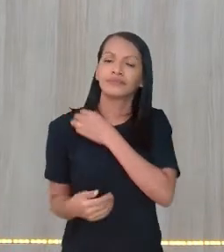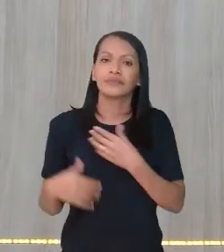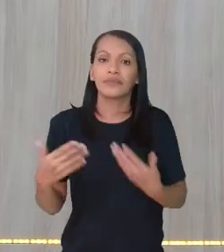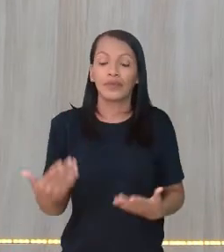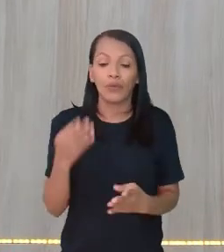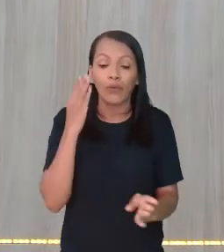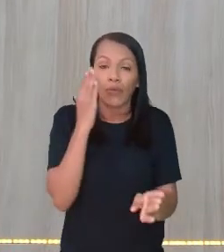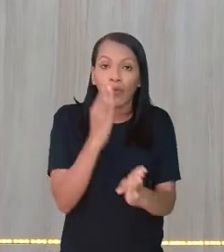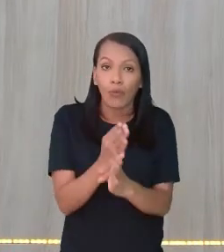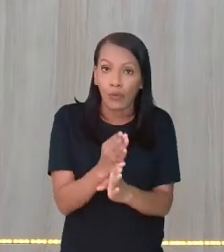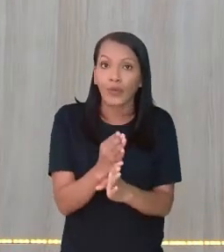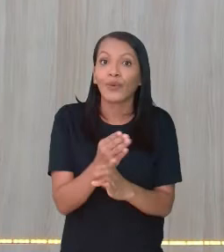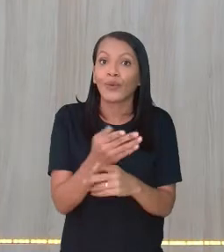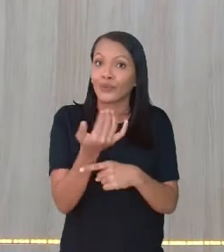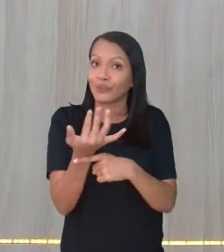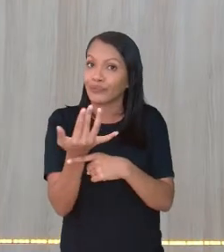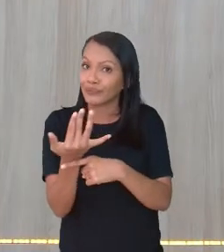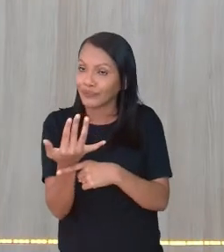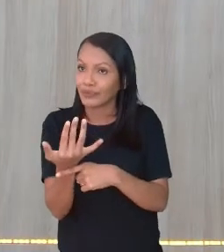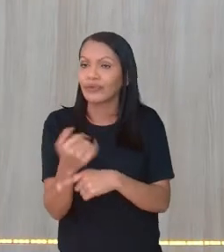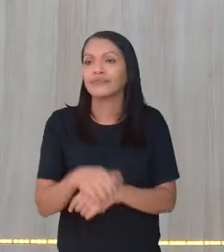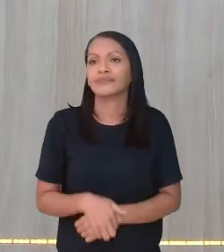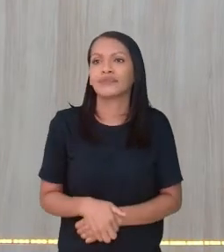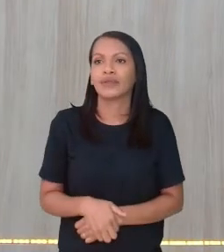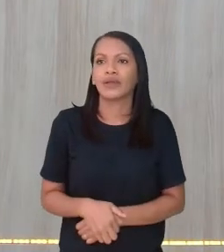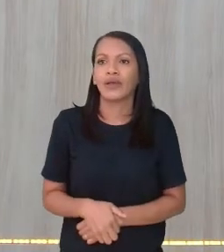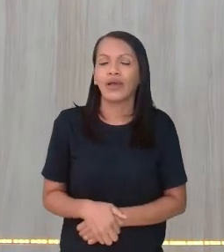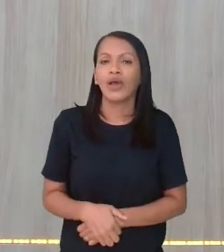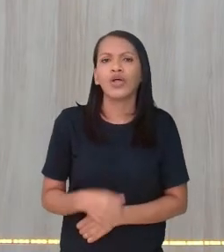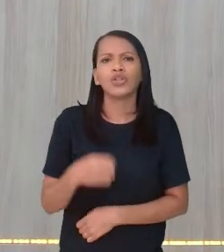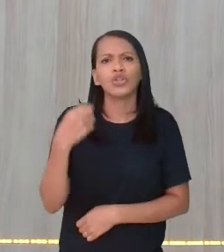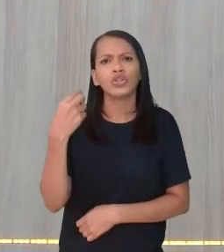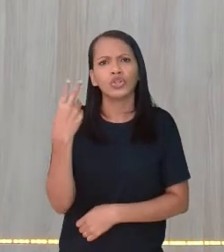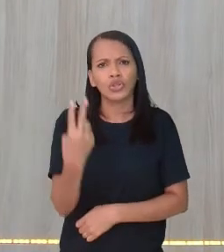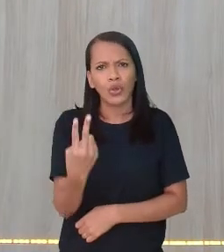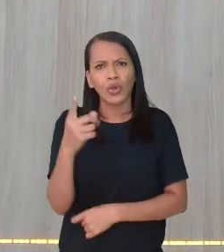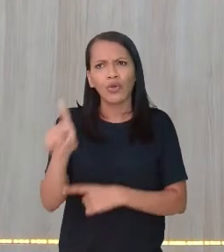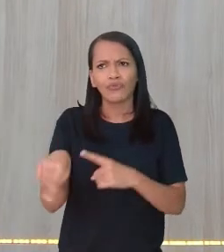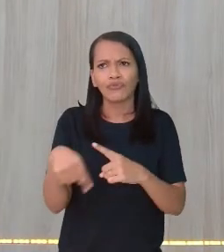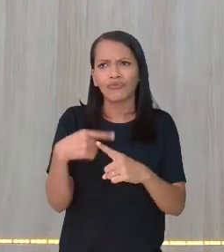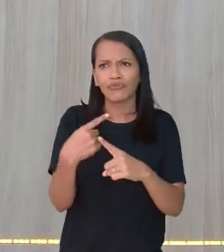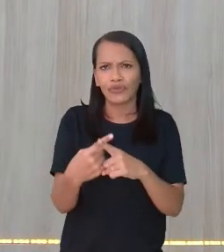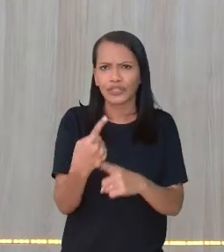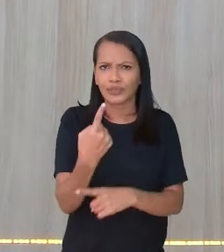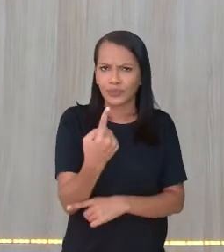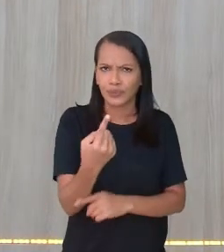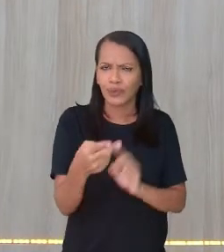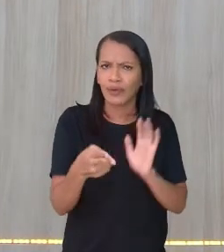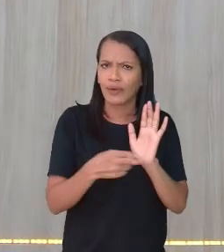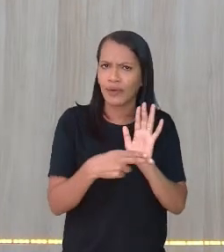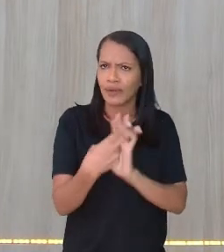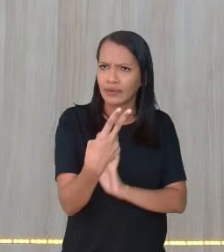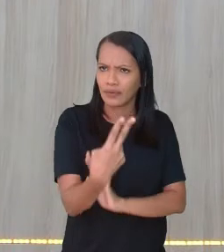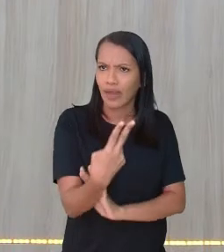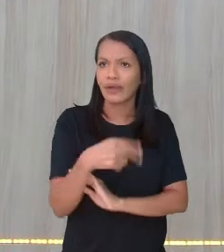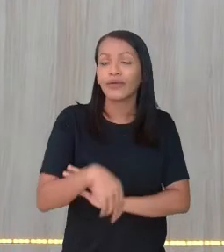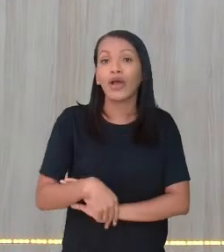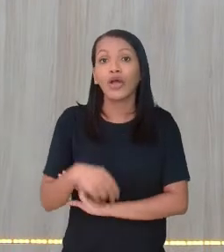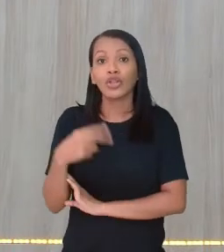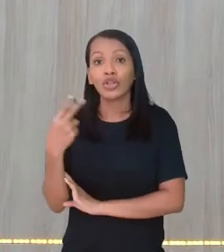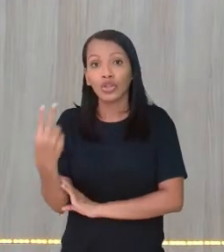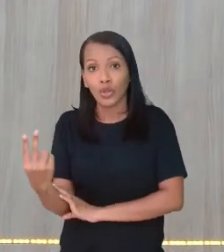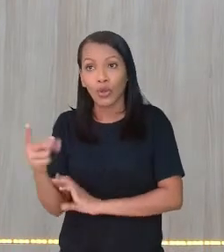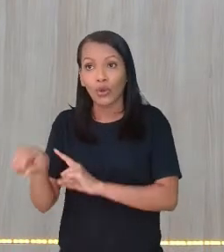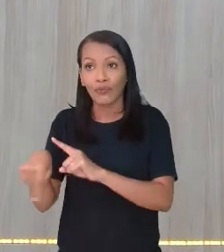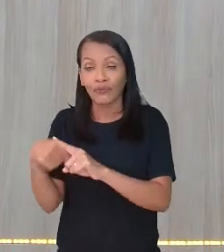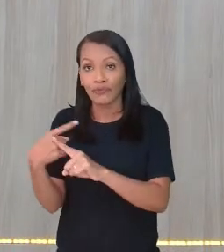fração equivalente. 2 vezes 1 é igual a 2, 2 vezes 2 é igual a 4. Se eu pego,